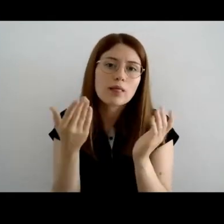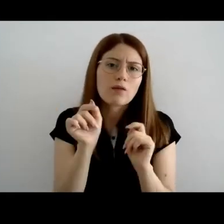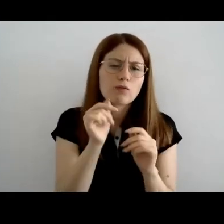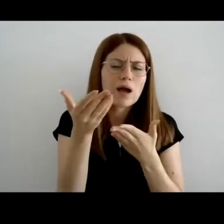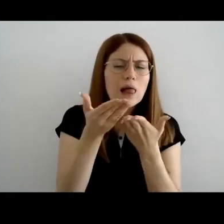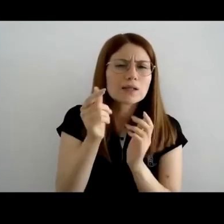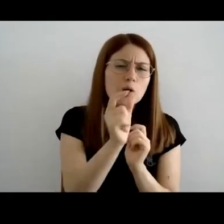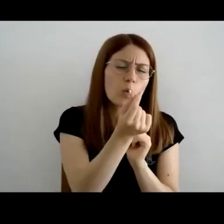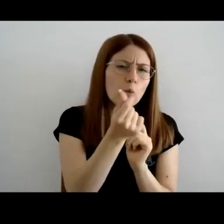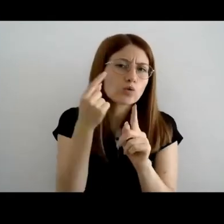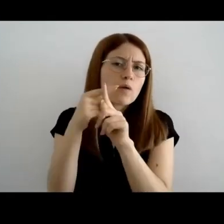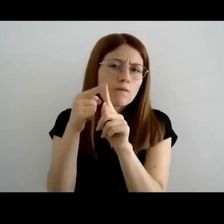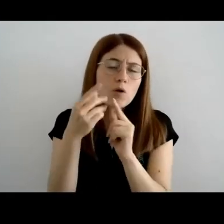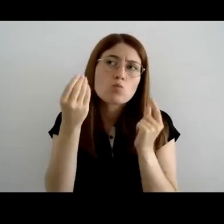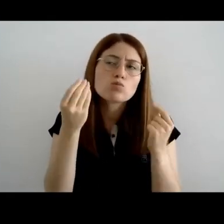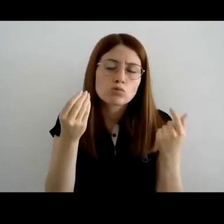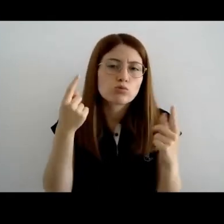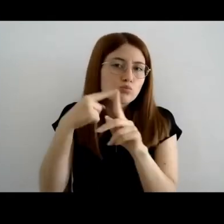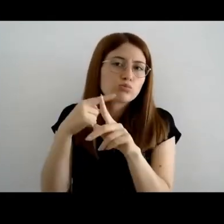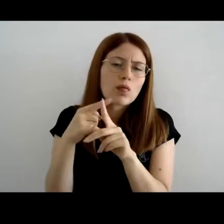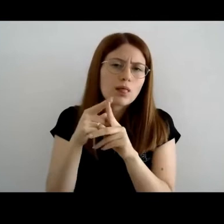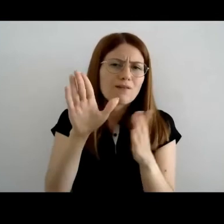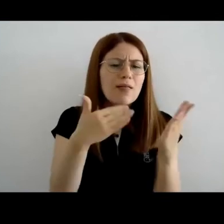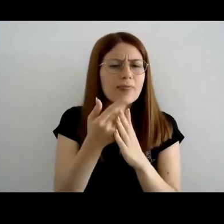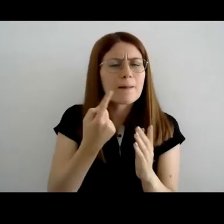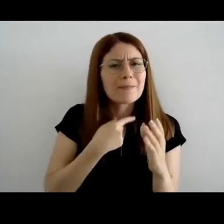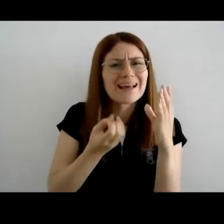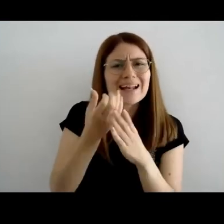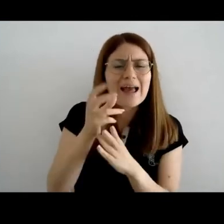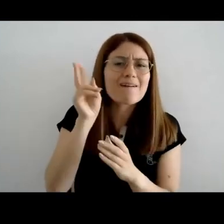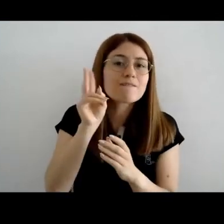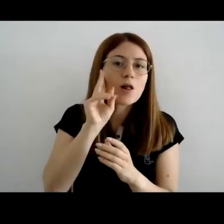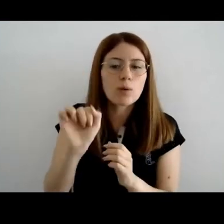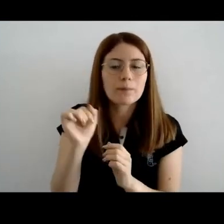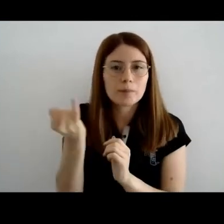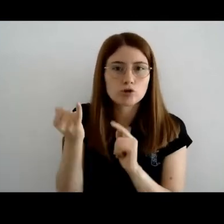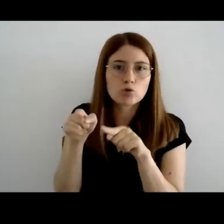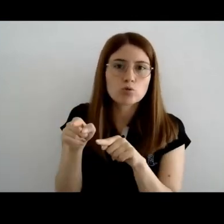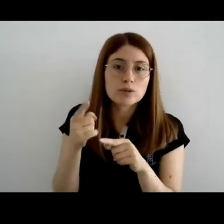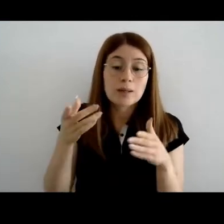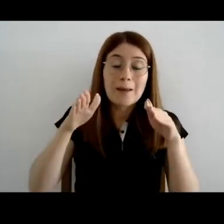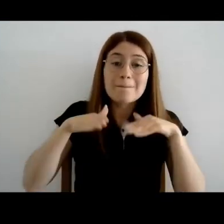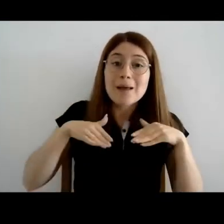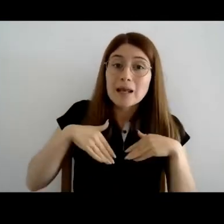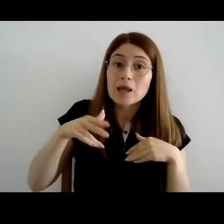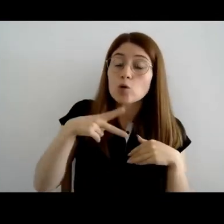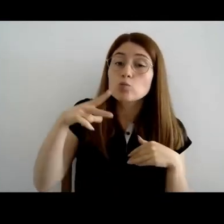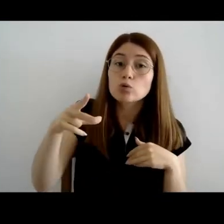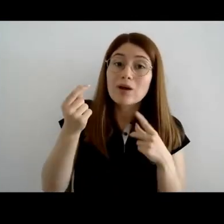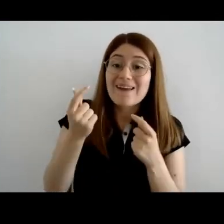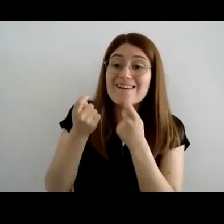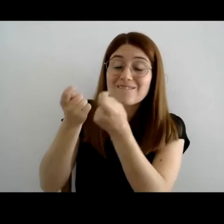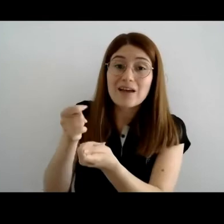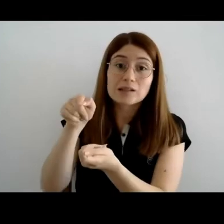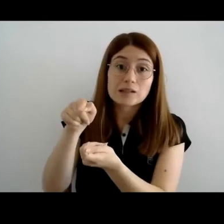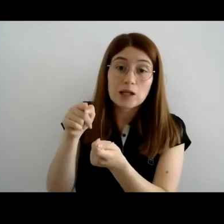custo-benefício muito vantajosa configura uma criação de valor para a organização. Aquilo que a Marinha e Portugal investe nesta